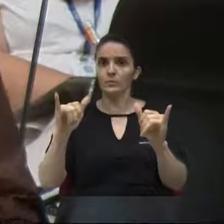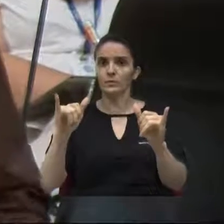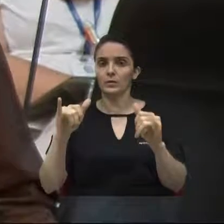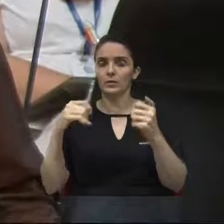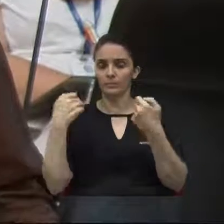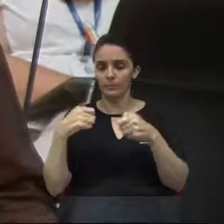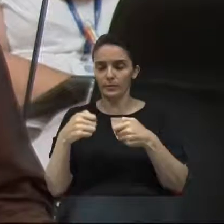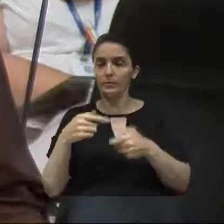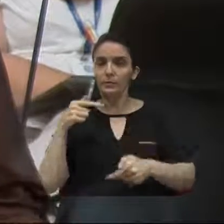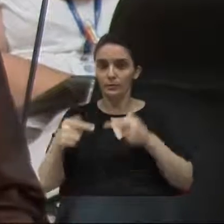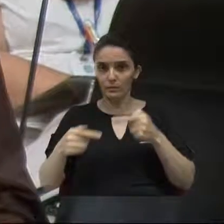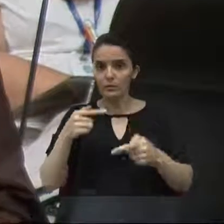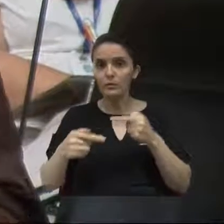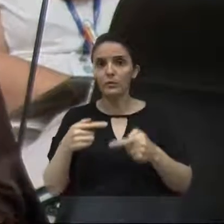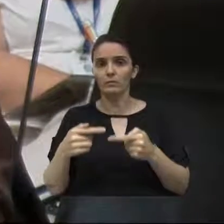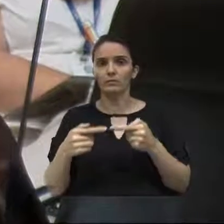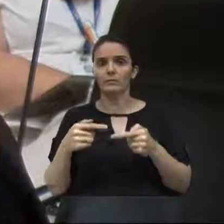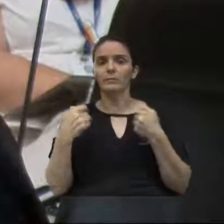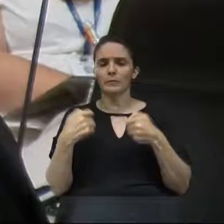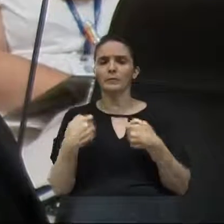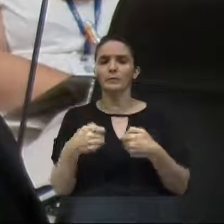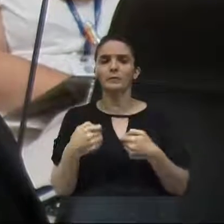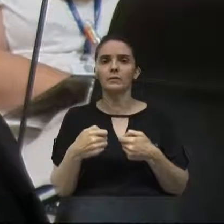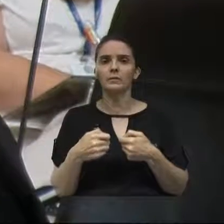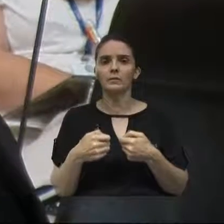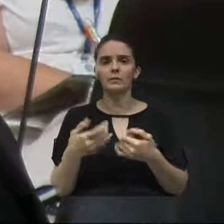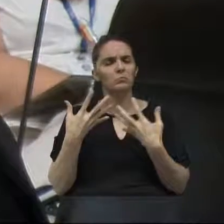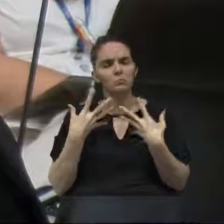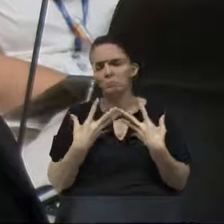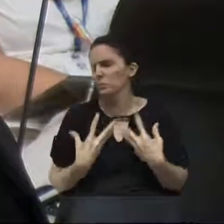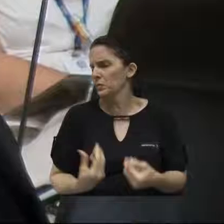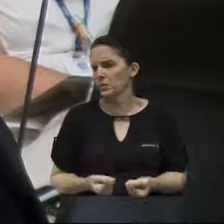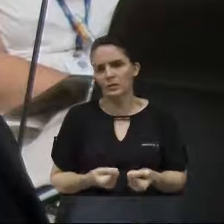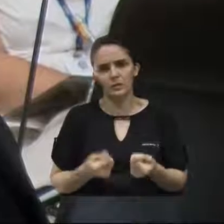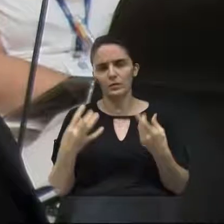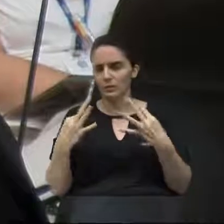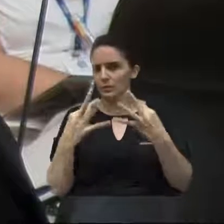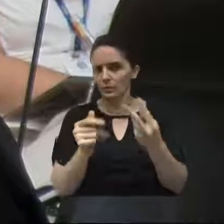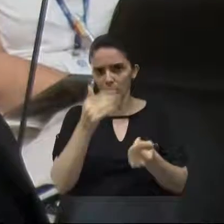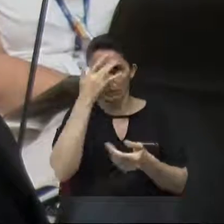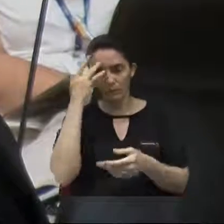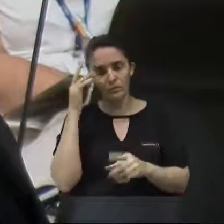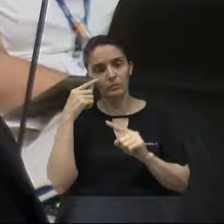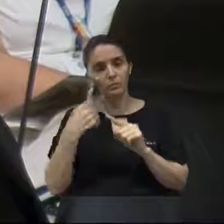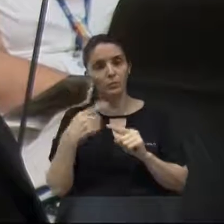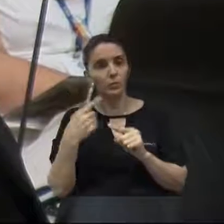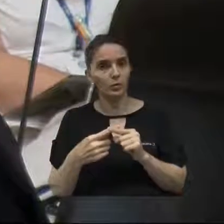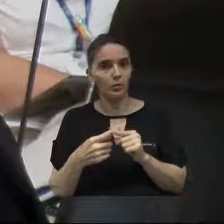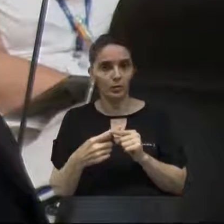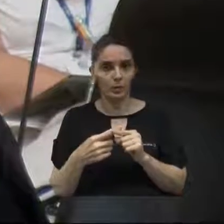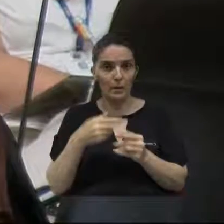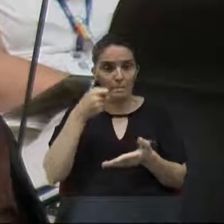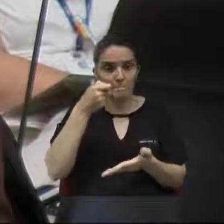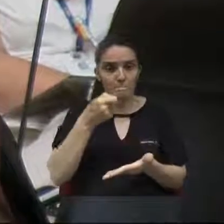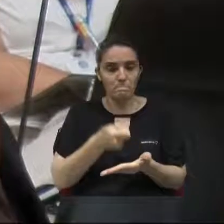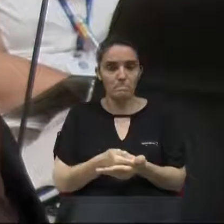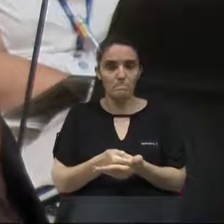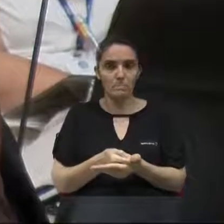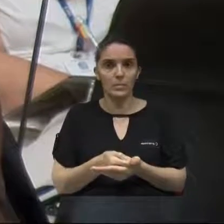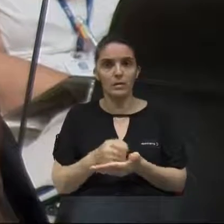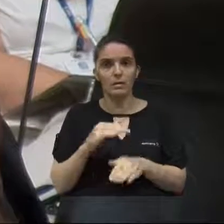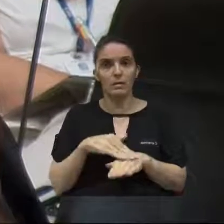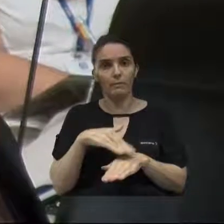debate. É lógico que não teríamos aceitação de todo mundo, porque mexer no bolso, vereadora